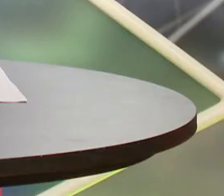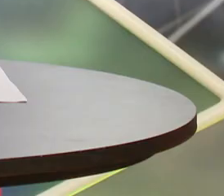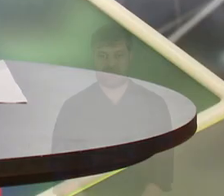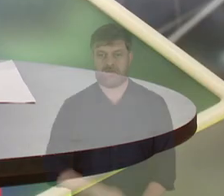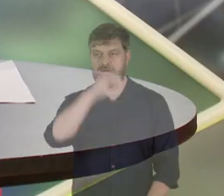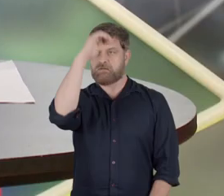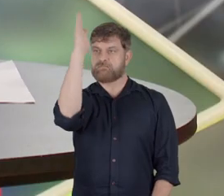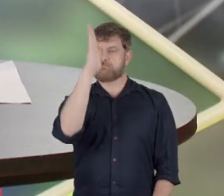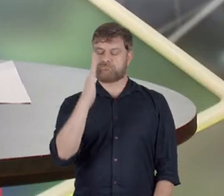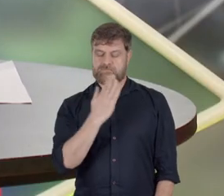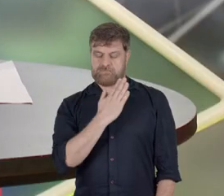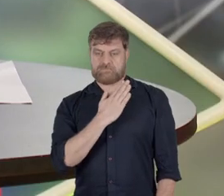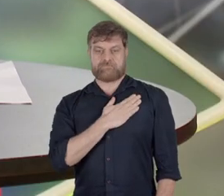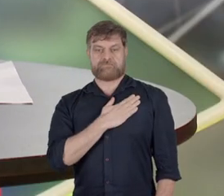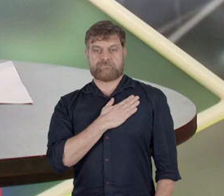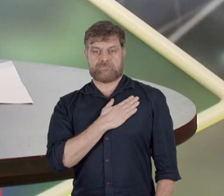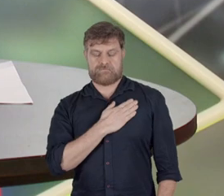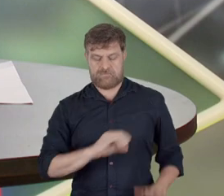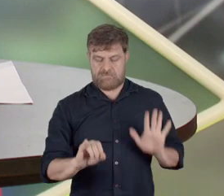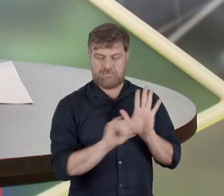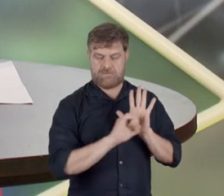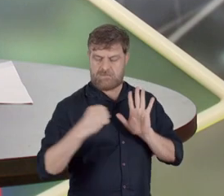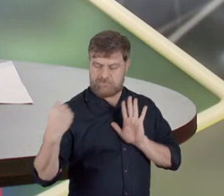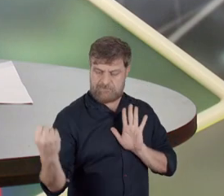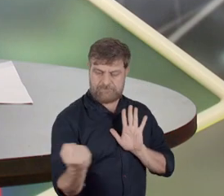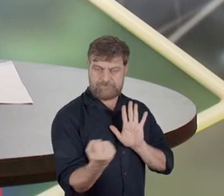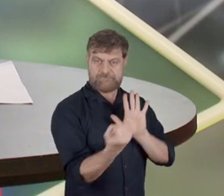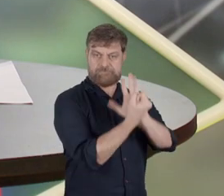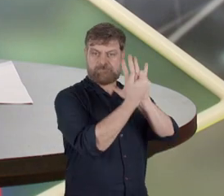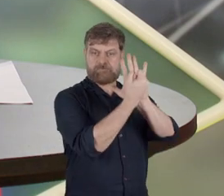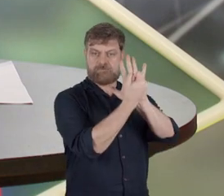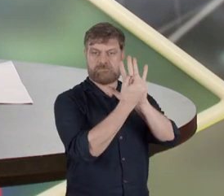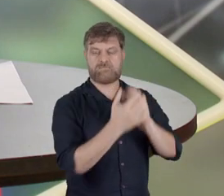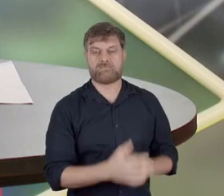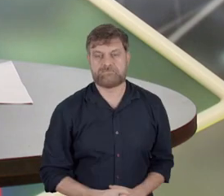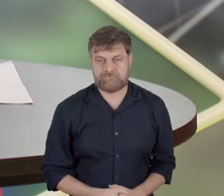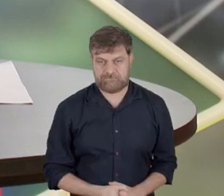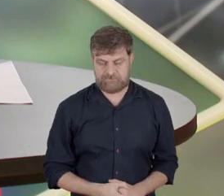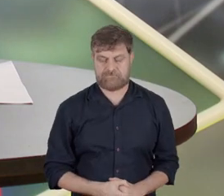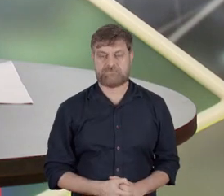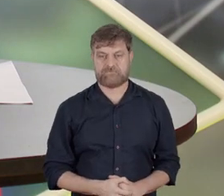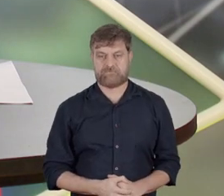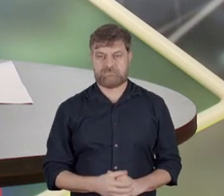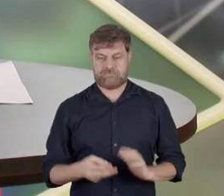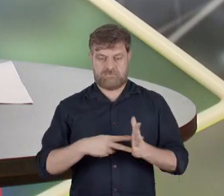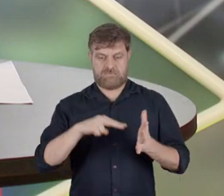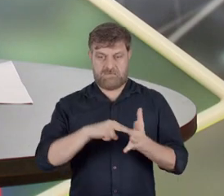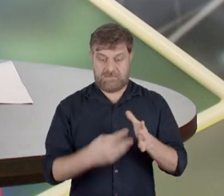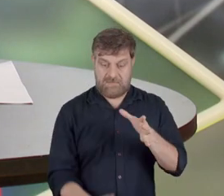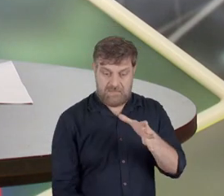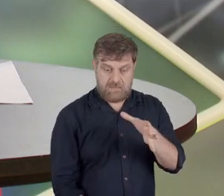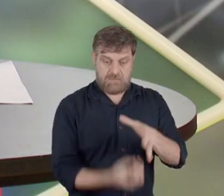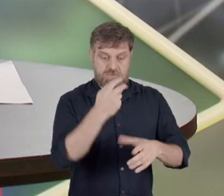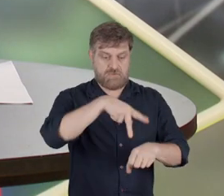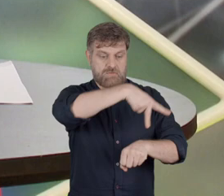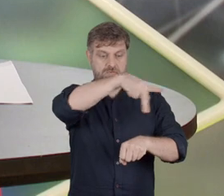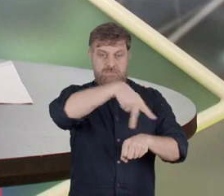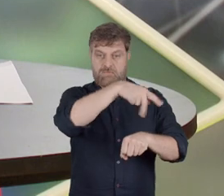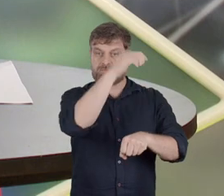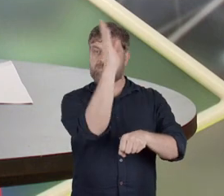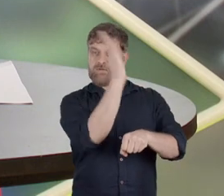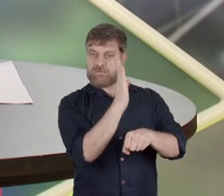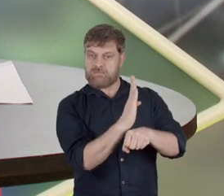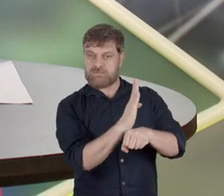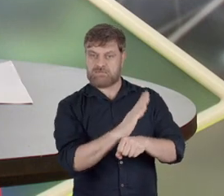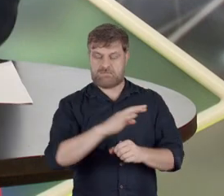falando? O nacionalismo como marca de uma identidade brasileira, como marca de uma identidade produzida aqui nesse